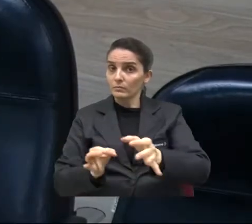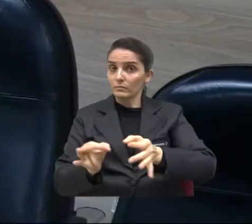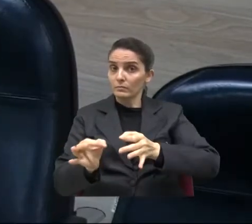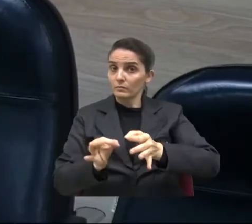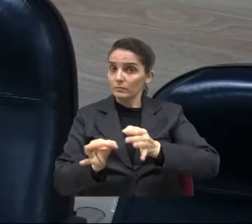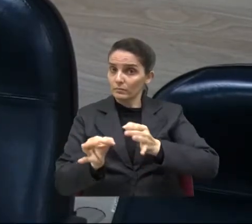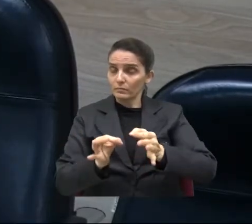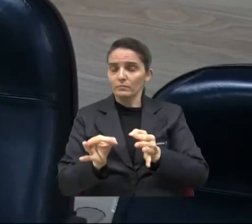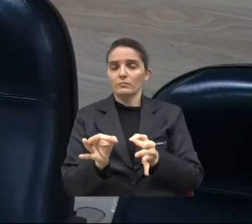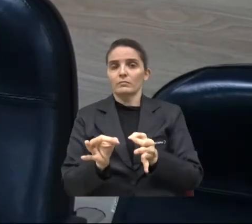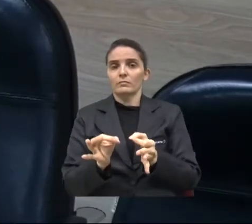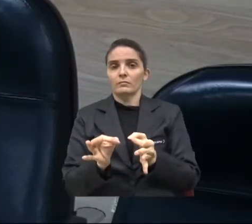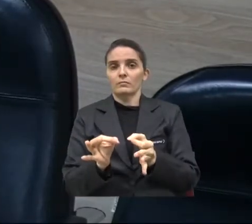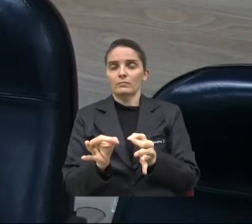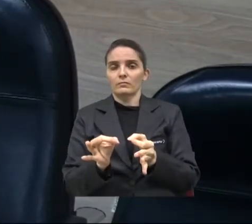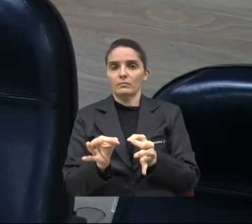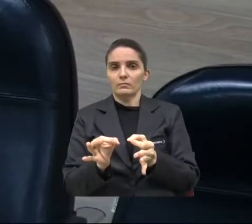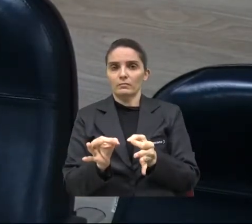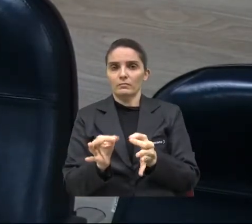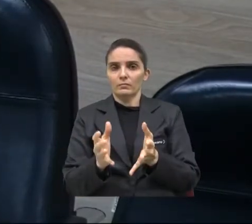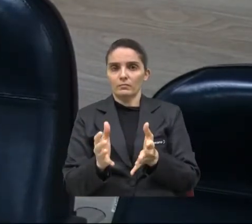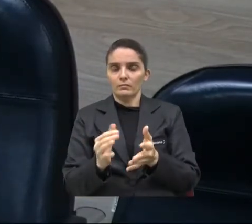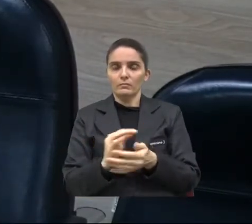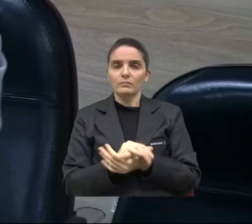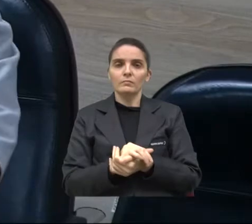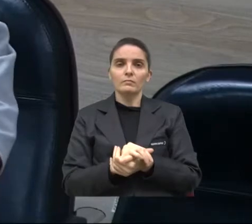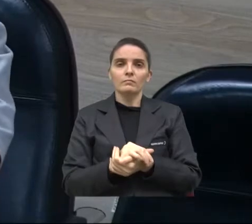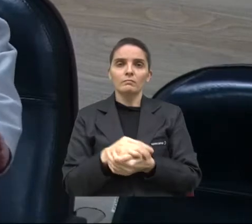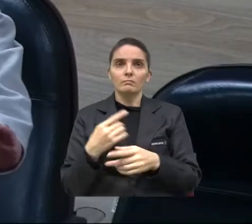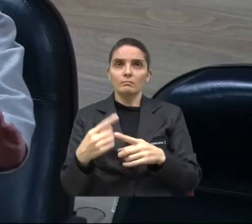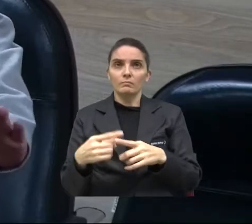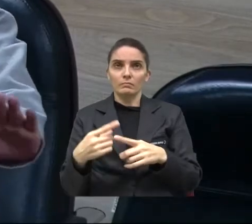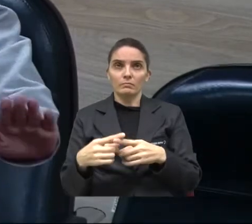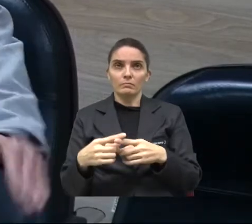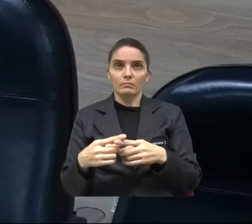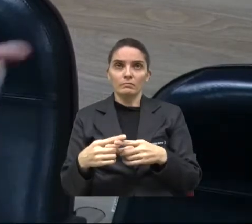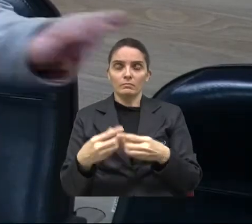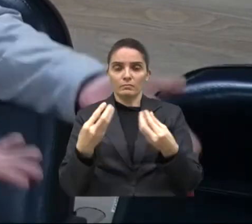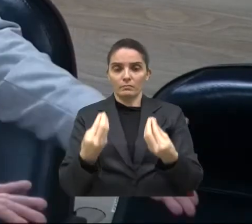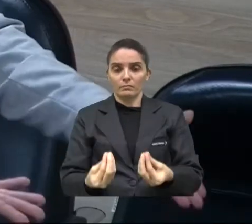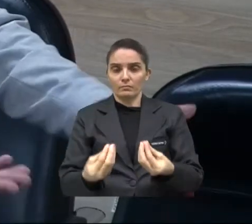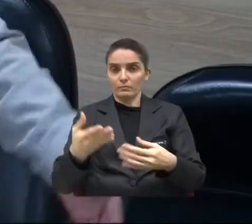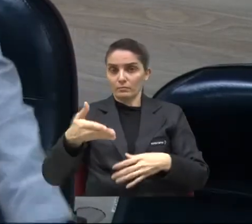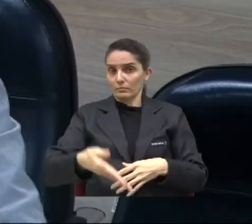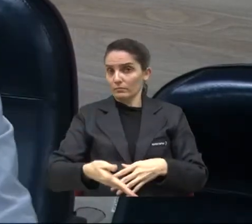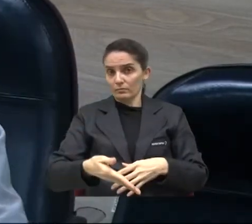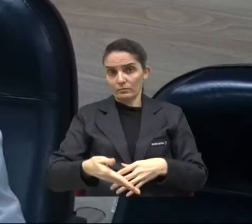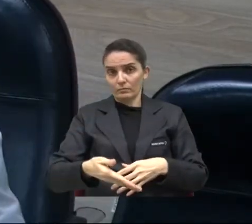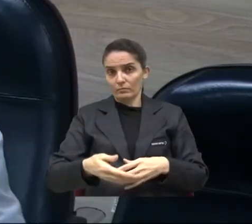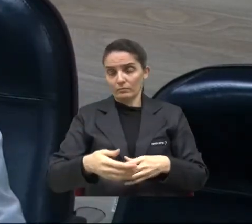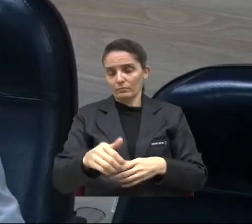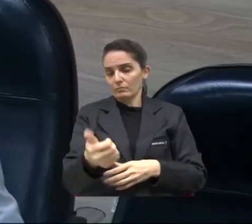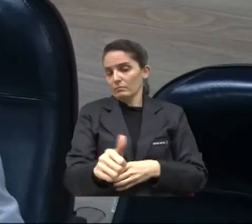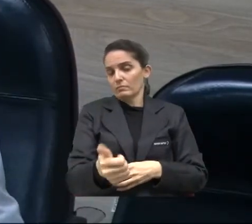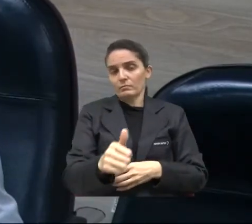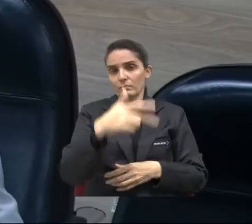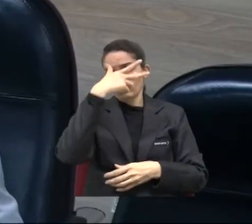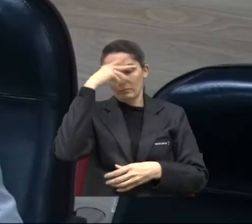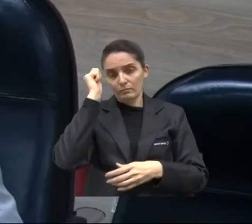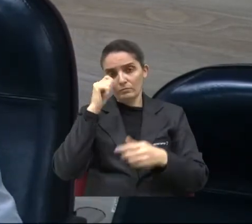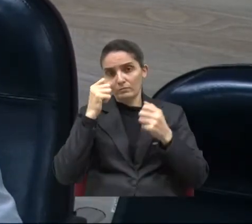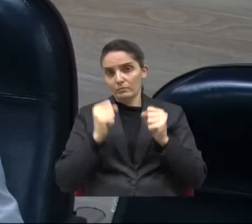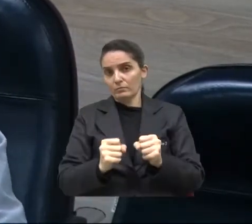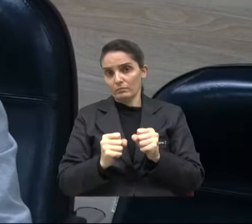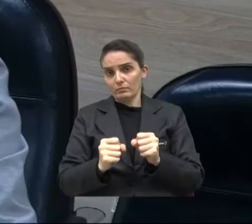porque, do jeito que está, nem esse projeto pode ser avaliado pela prefeitura, porque não pode nem ter entrada, porque aquela zona